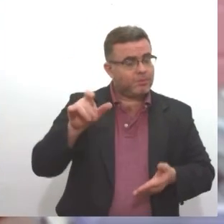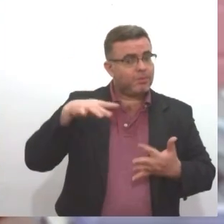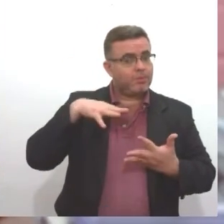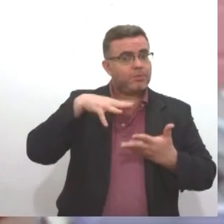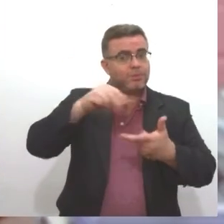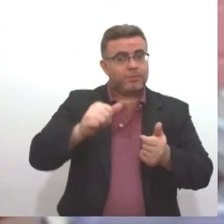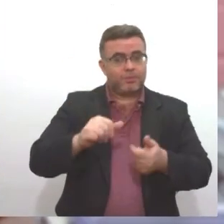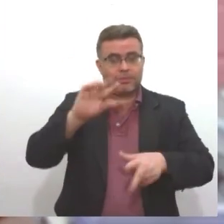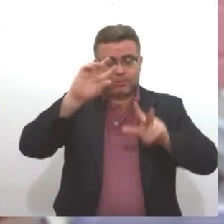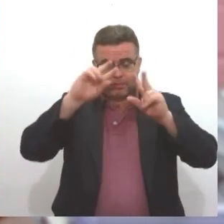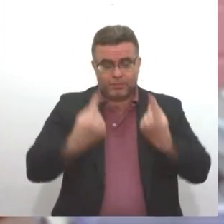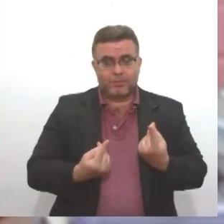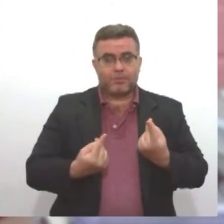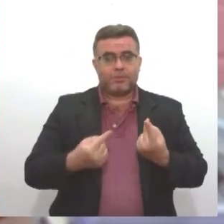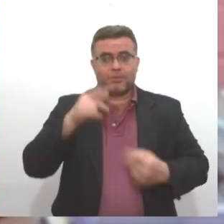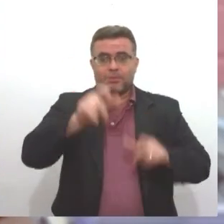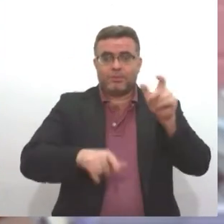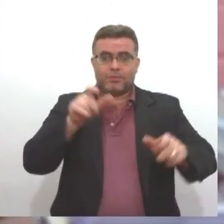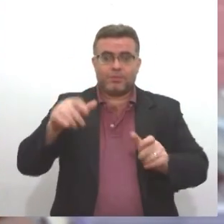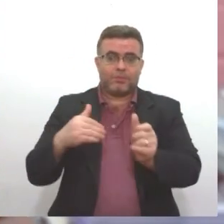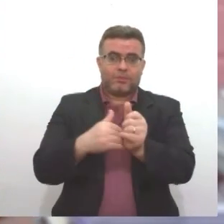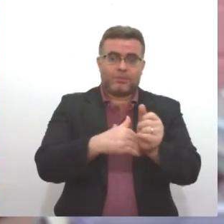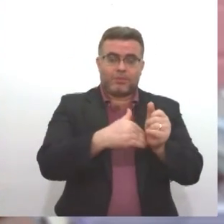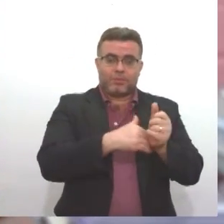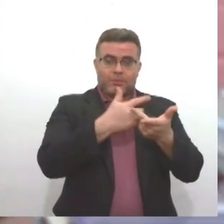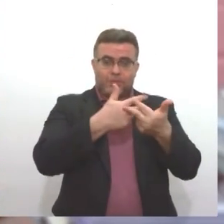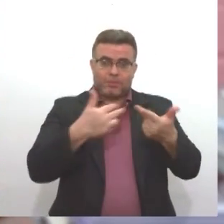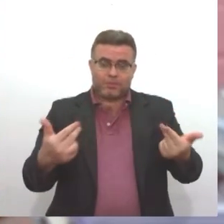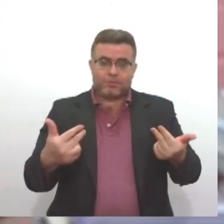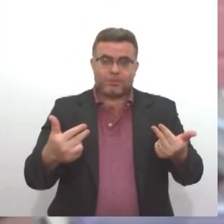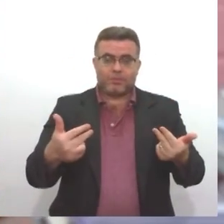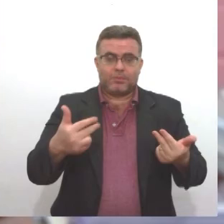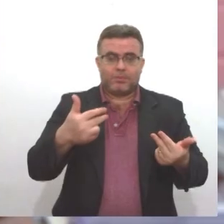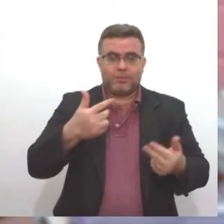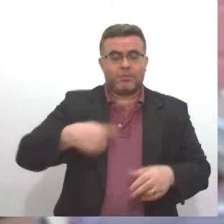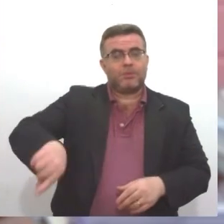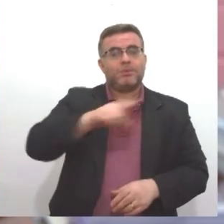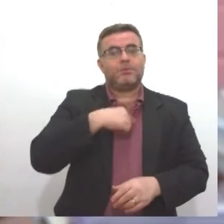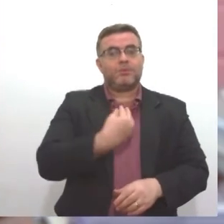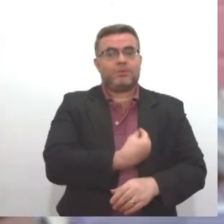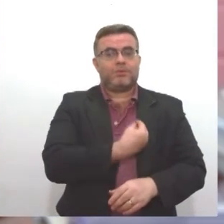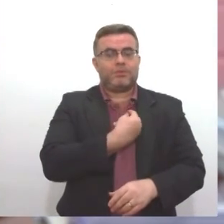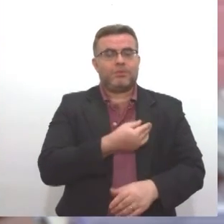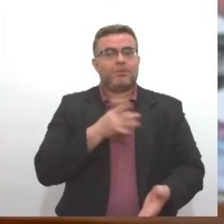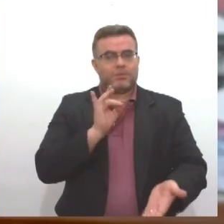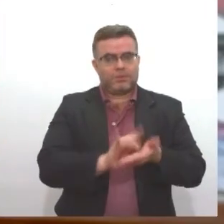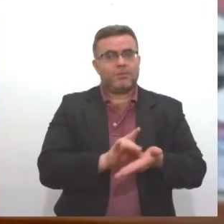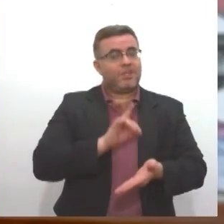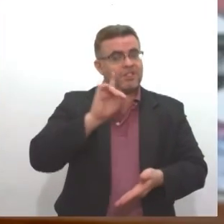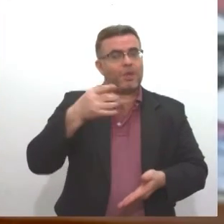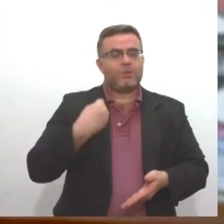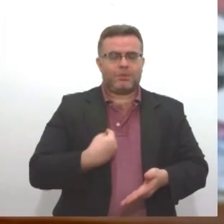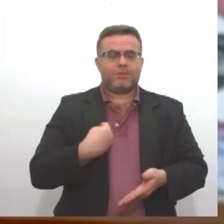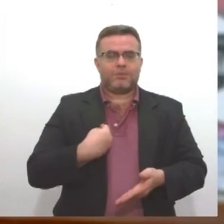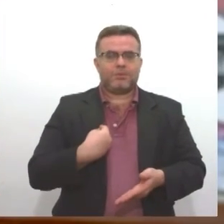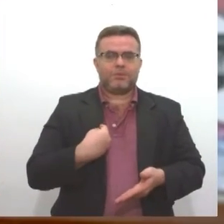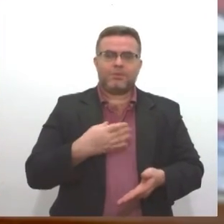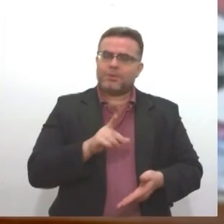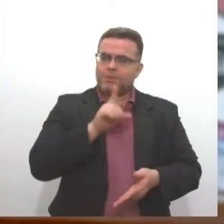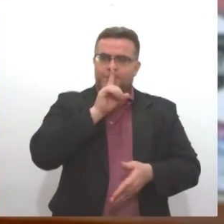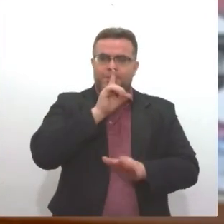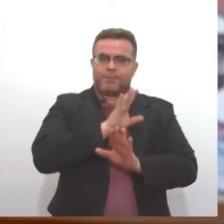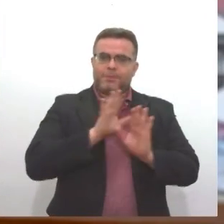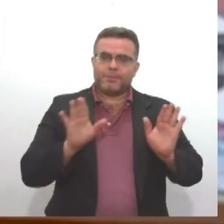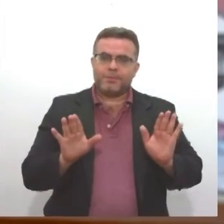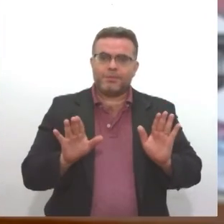da humanidade, dos mistérios que nos cercam, para dizer categoricamente que Deus não existe. Então, quando eu falo que a ciência